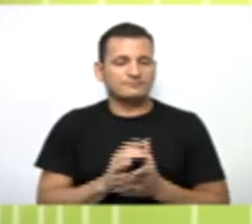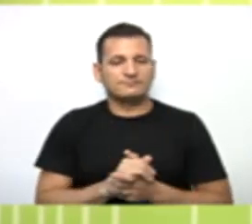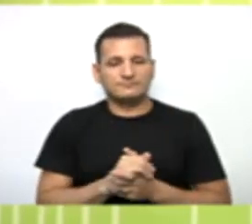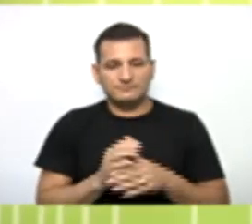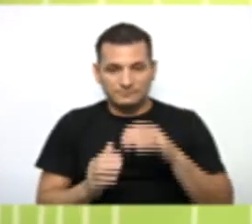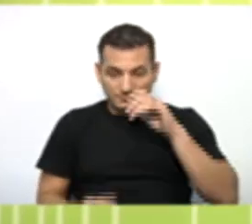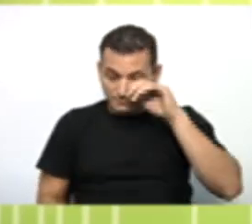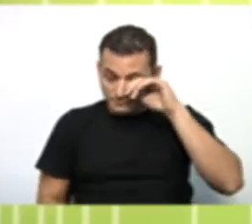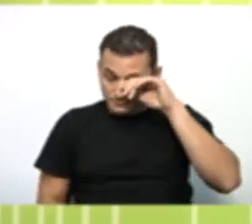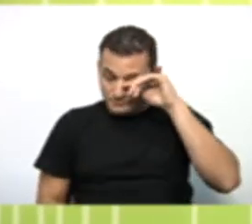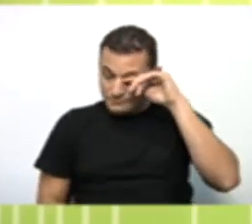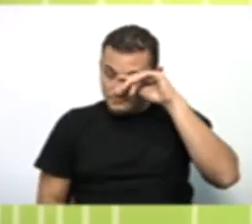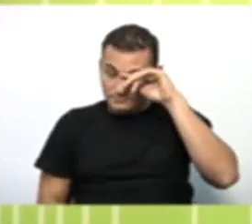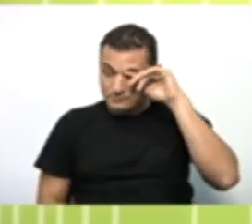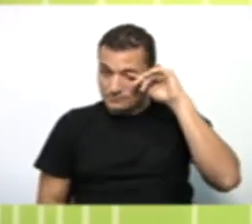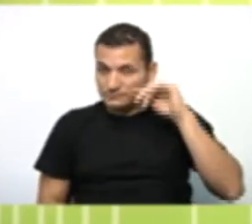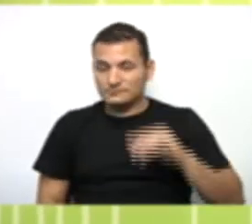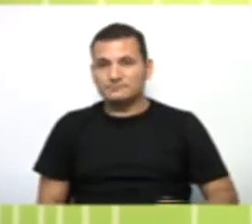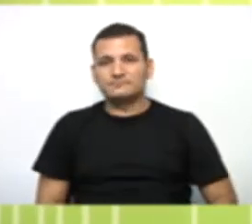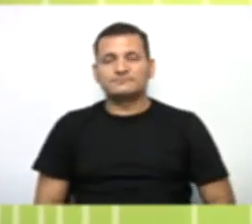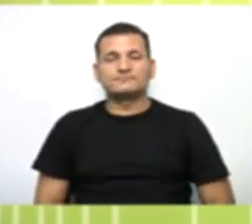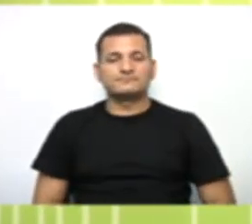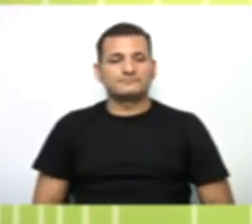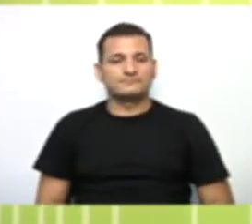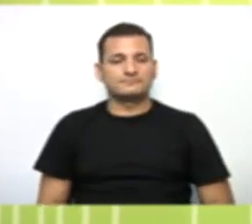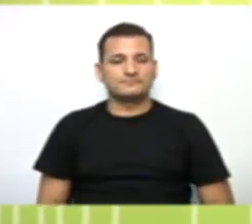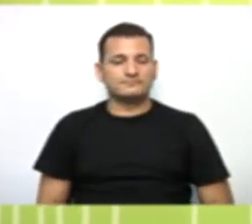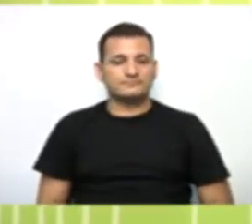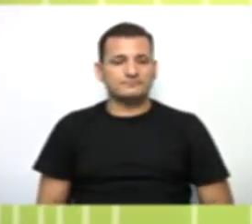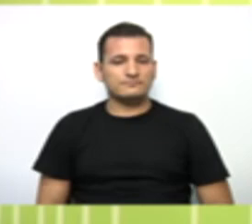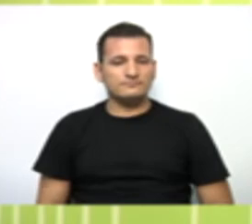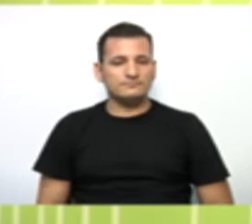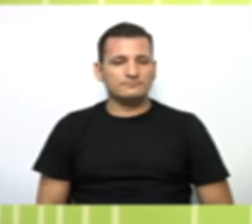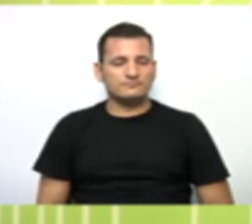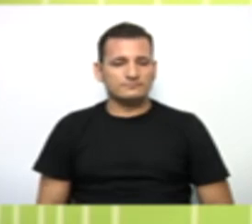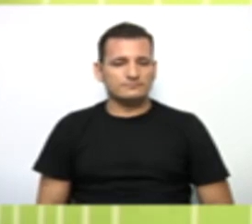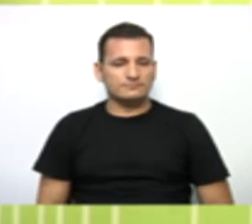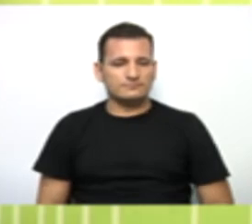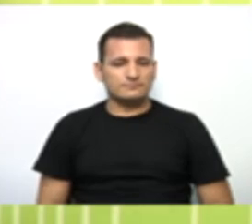né, para fazer o desenho aí no nosso chat.